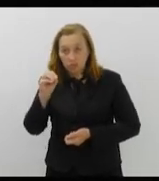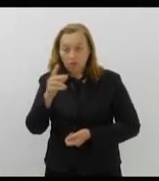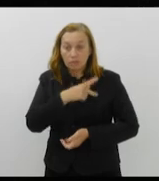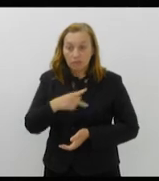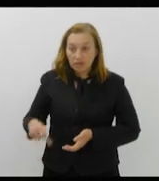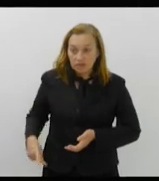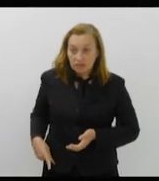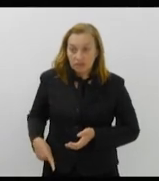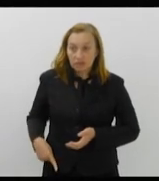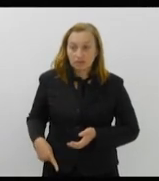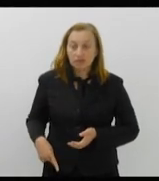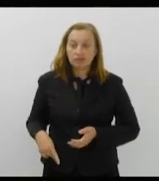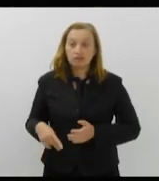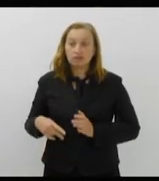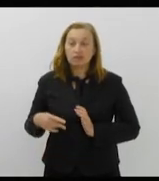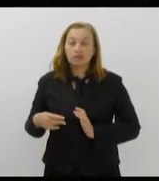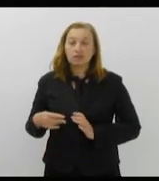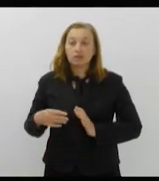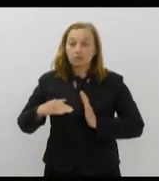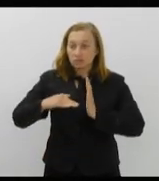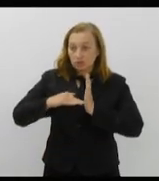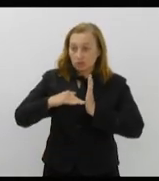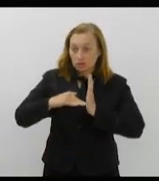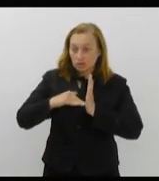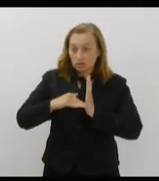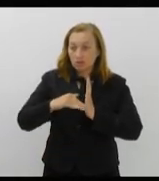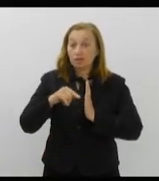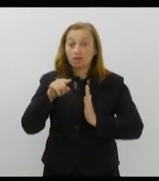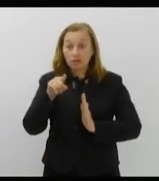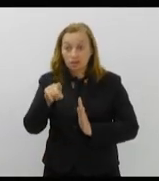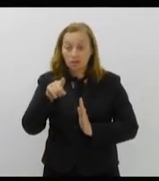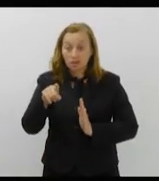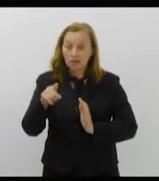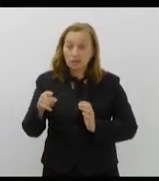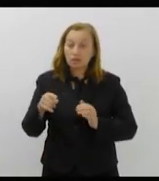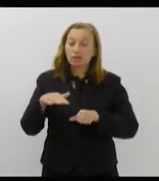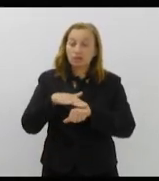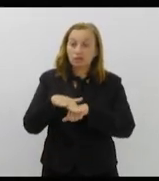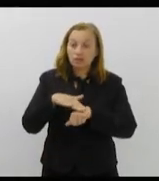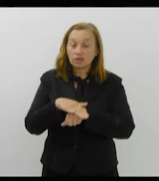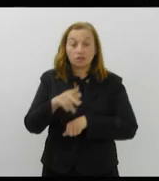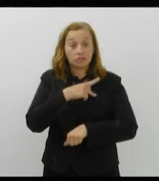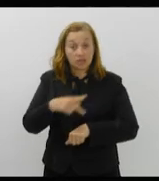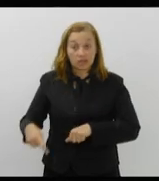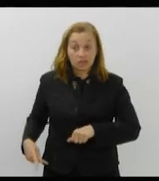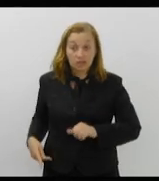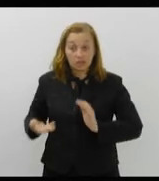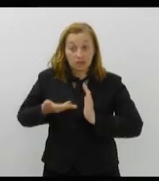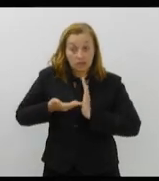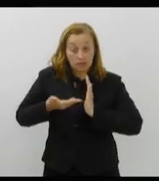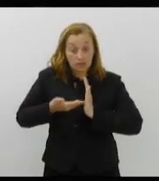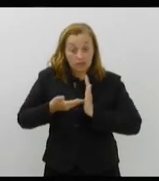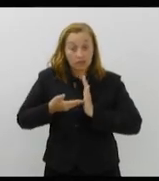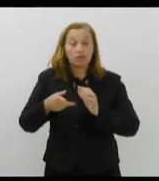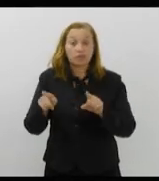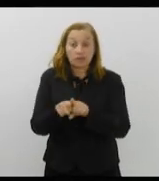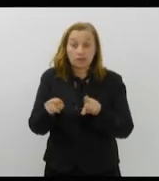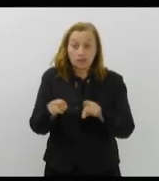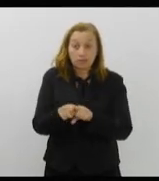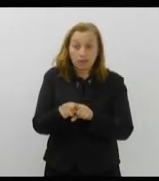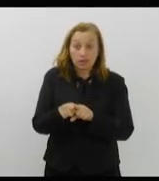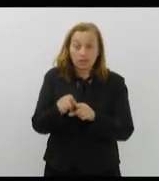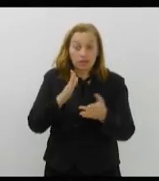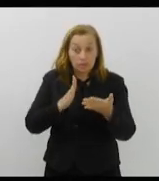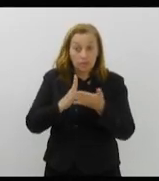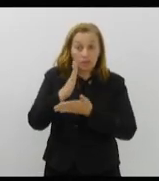da matéria ele tá contactando o presidente da câmara para dar lá também a devida prioridade